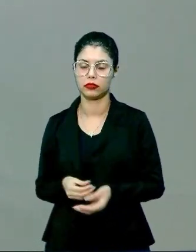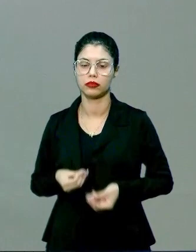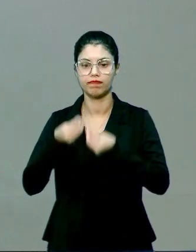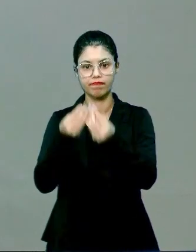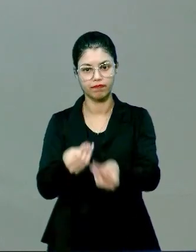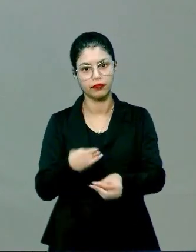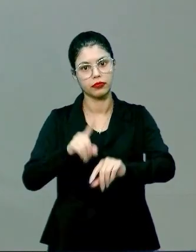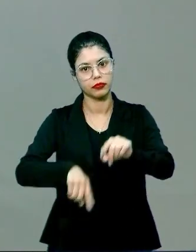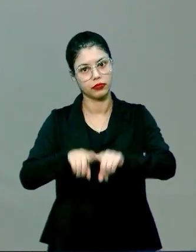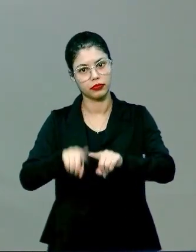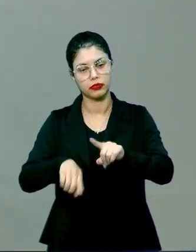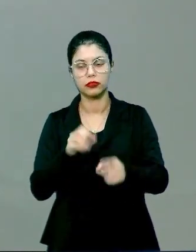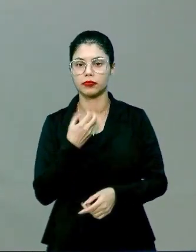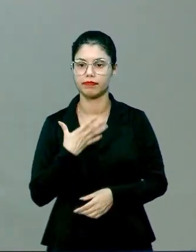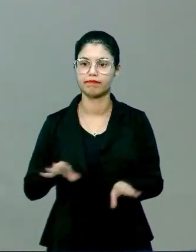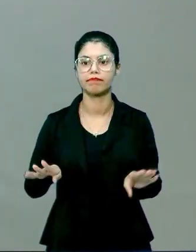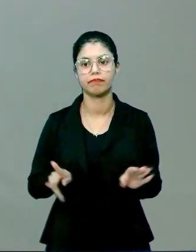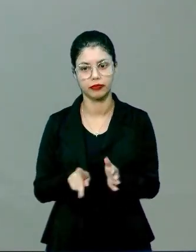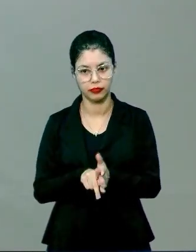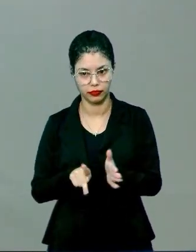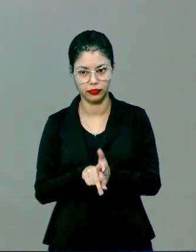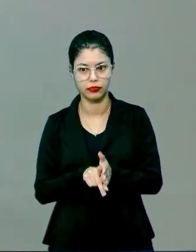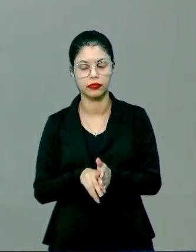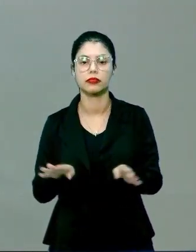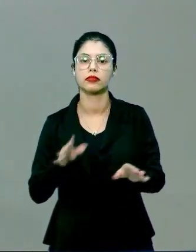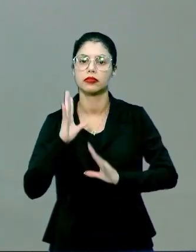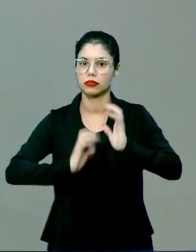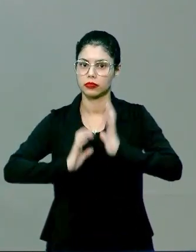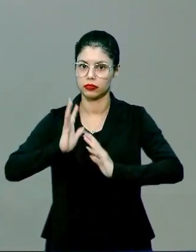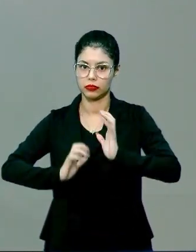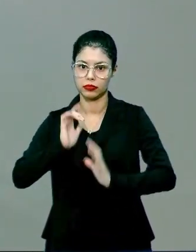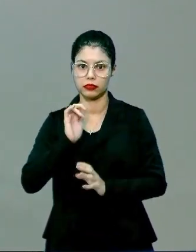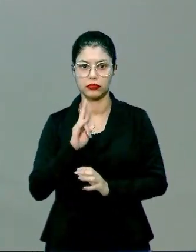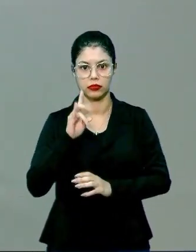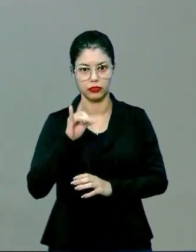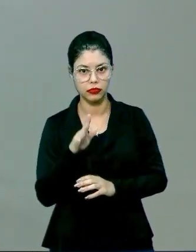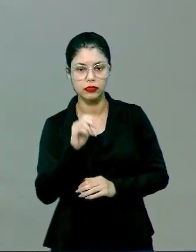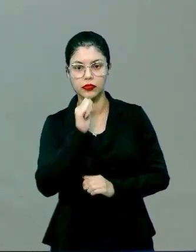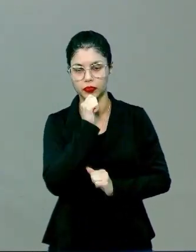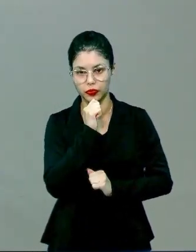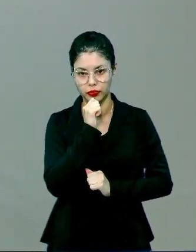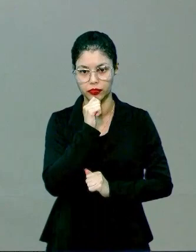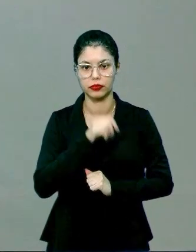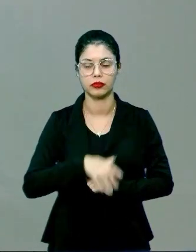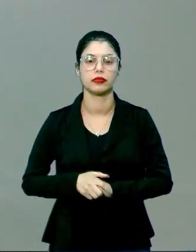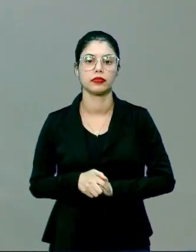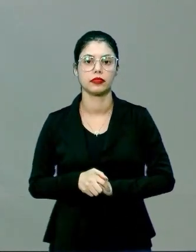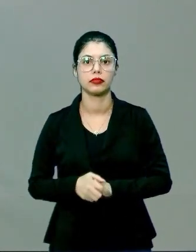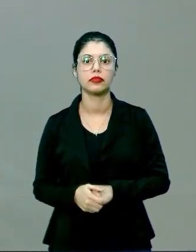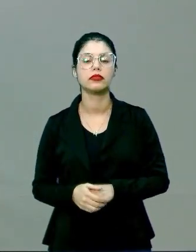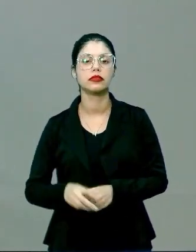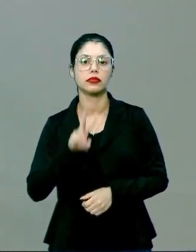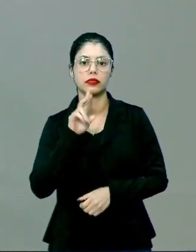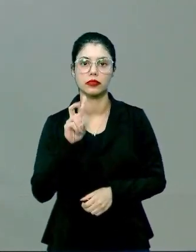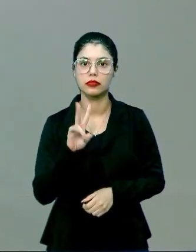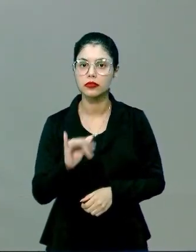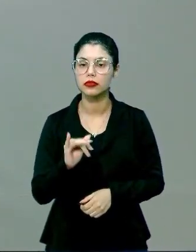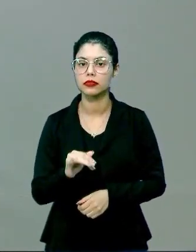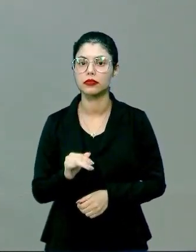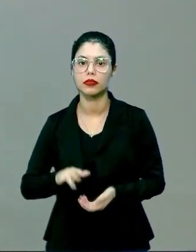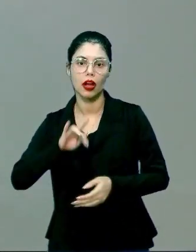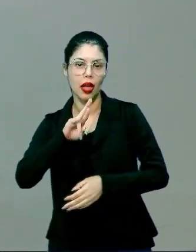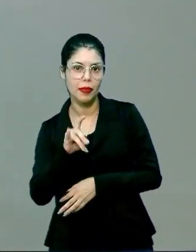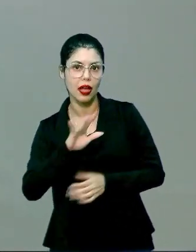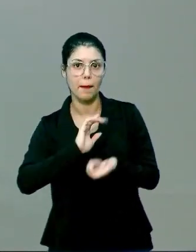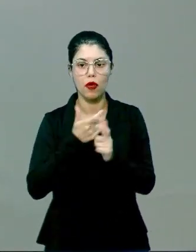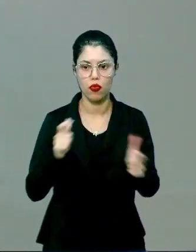bens materiais, ela também vai gerar muitos conflitos para os latifundiários, né? Os latifundiários da época, eles vão se sentir ameaçados